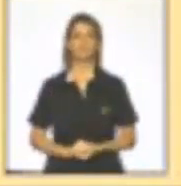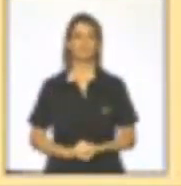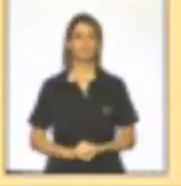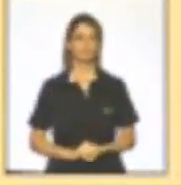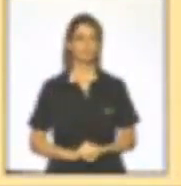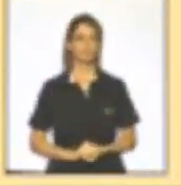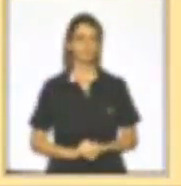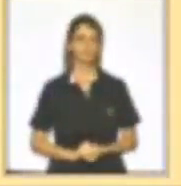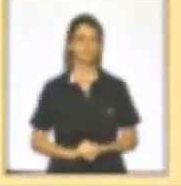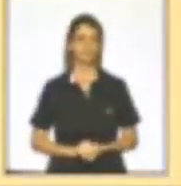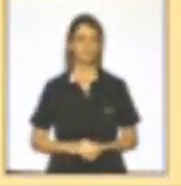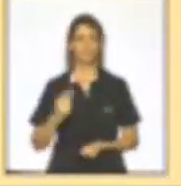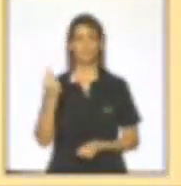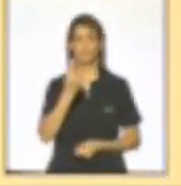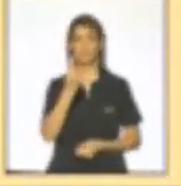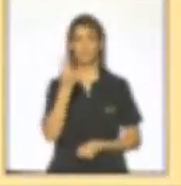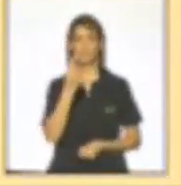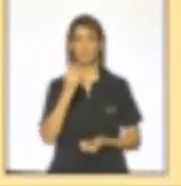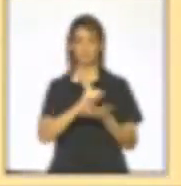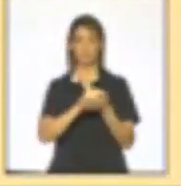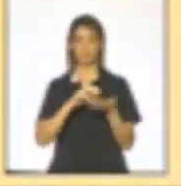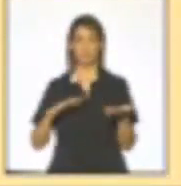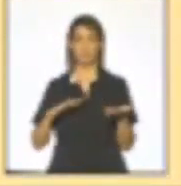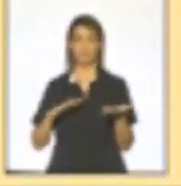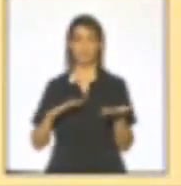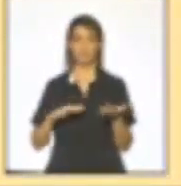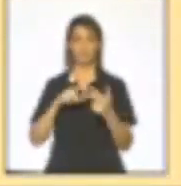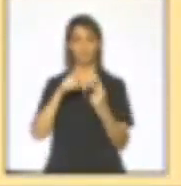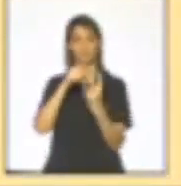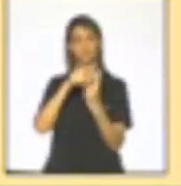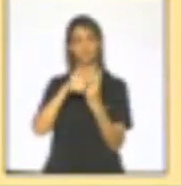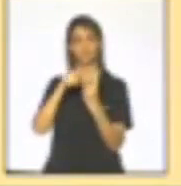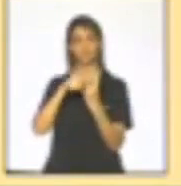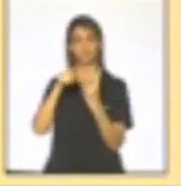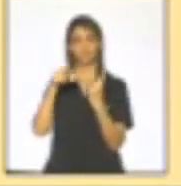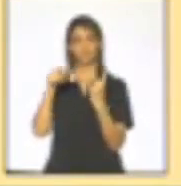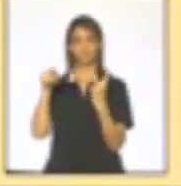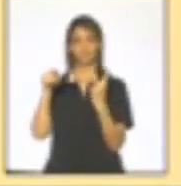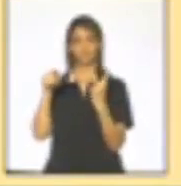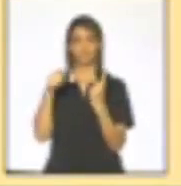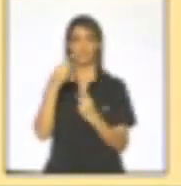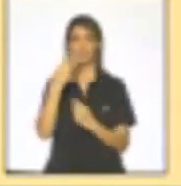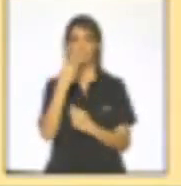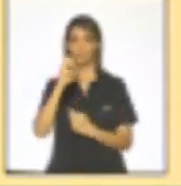Então, esse é o nosso primeiro caso, primeiro exercício, é a raiz quadrada de